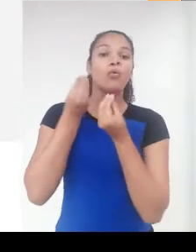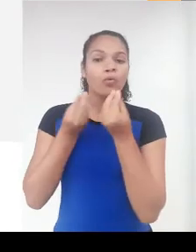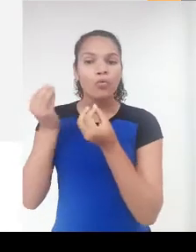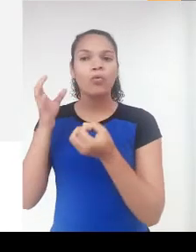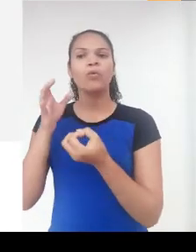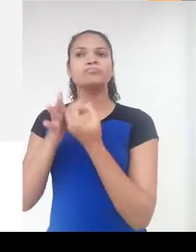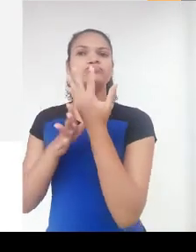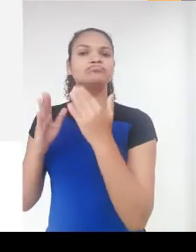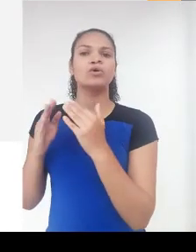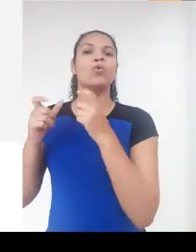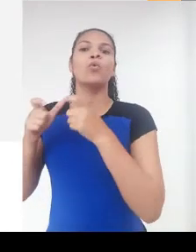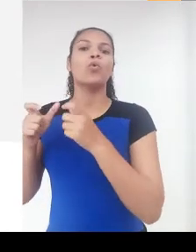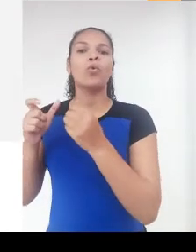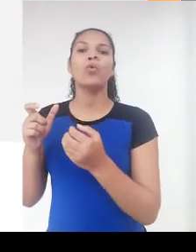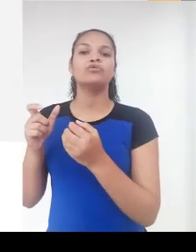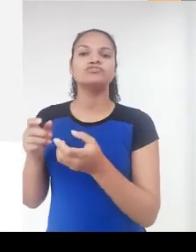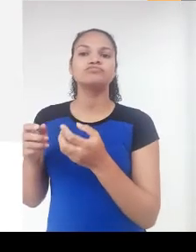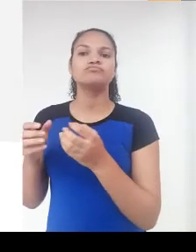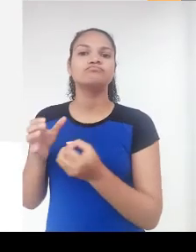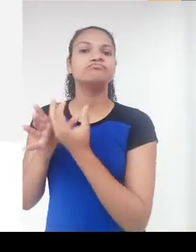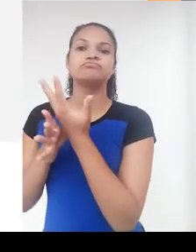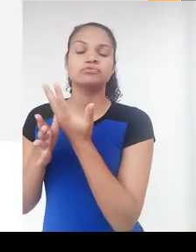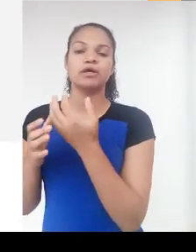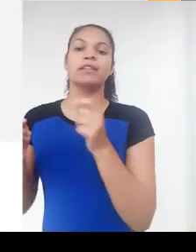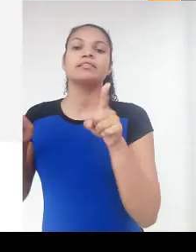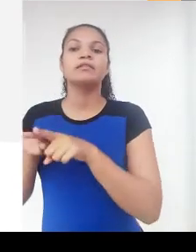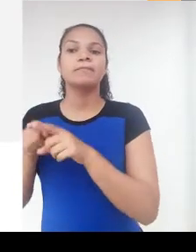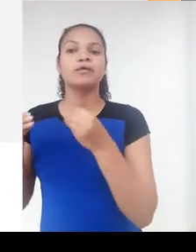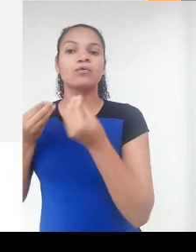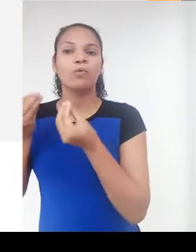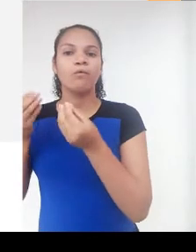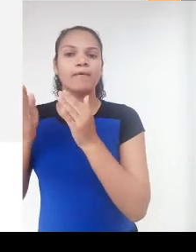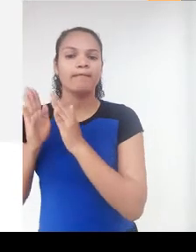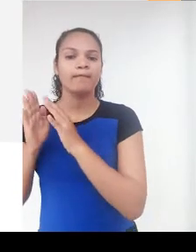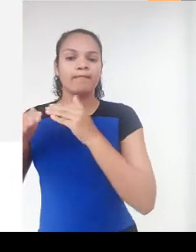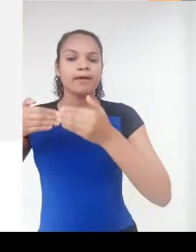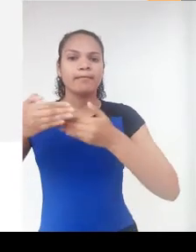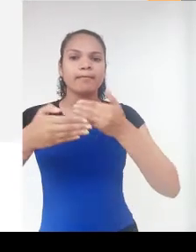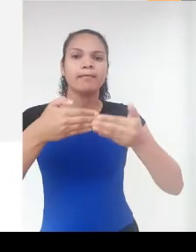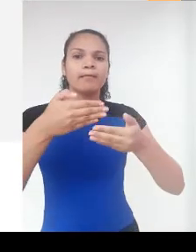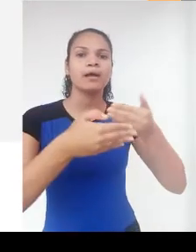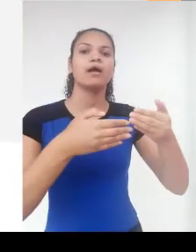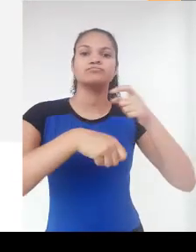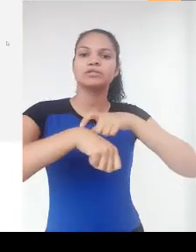surgiu e como ela foi se desenvolvendo com o passar do tempo